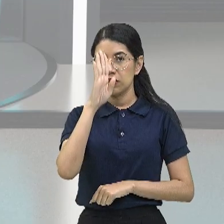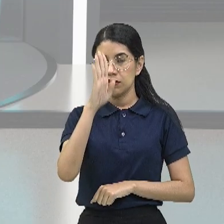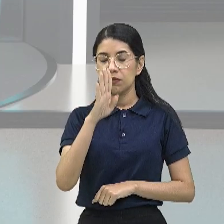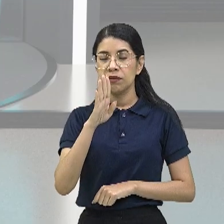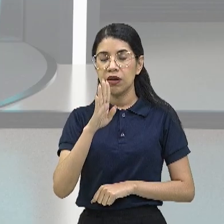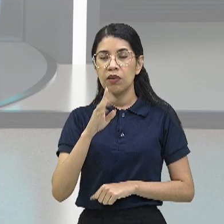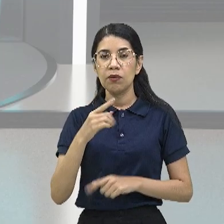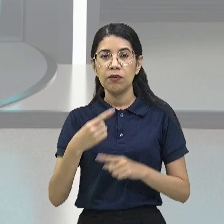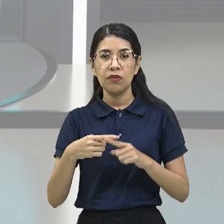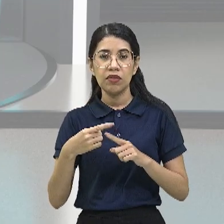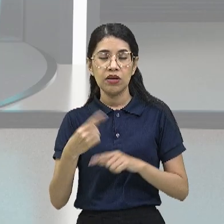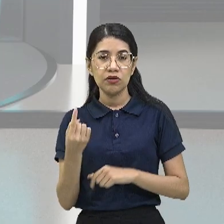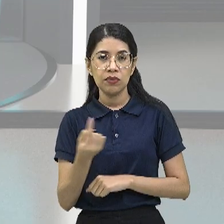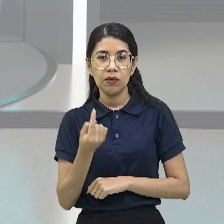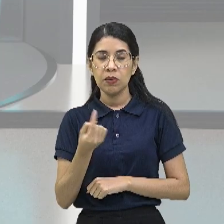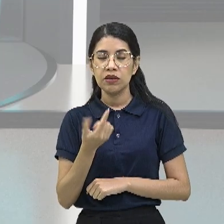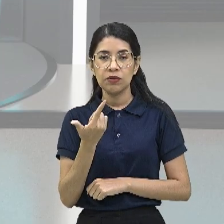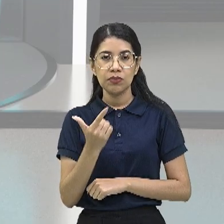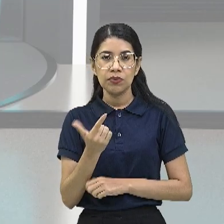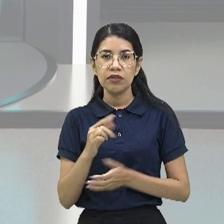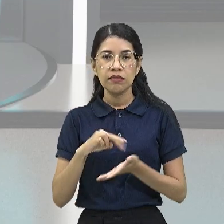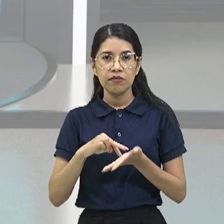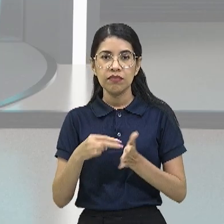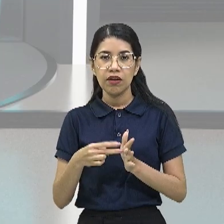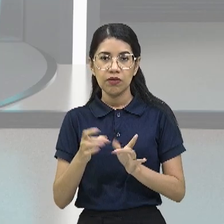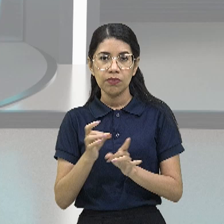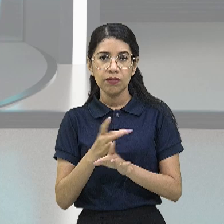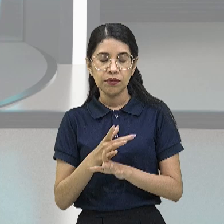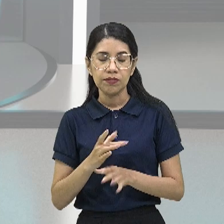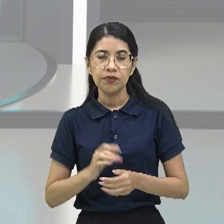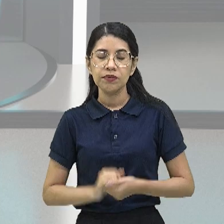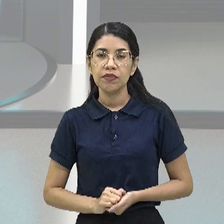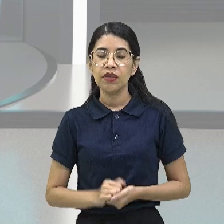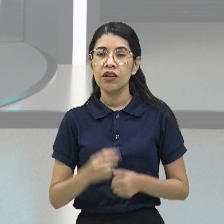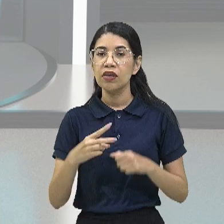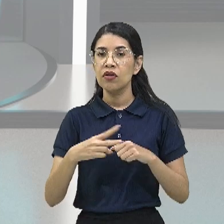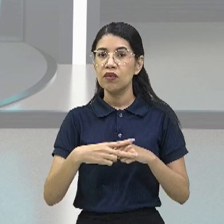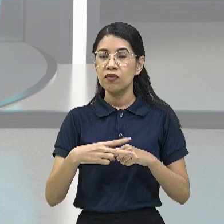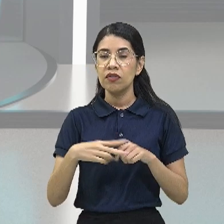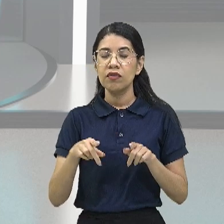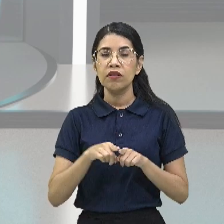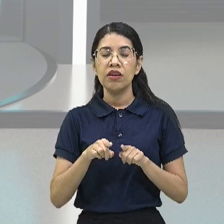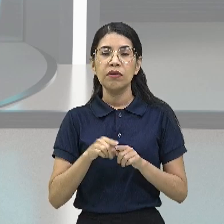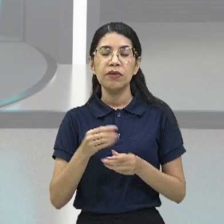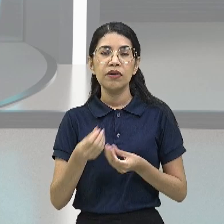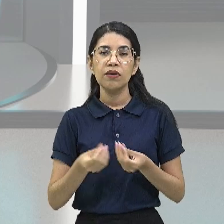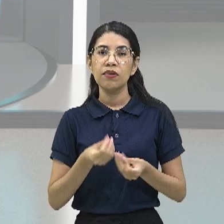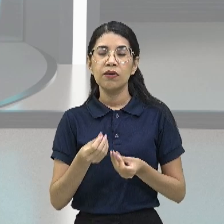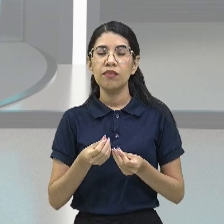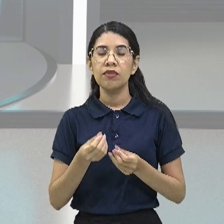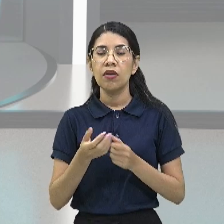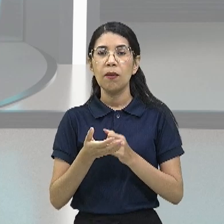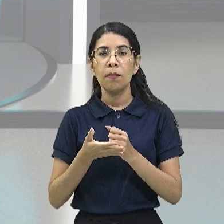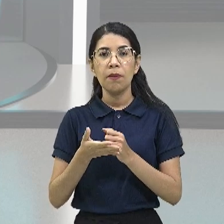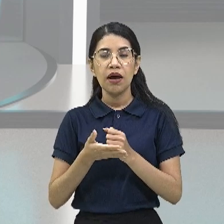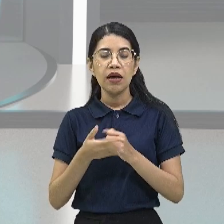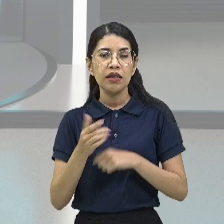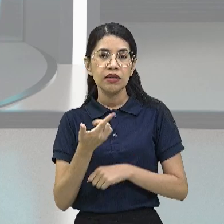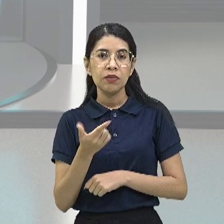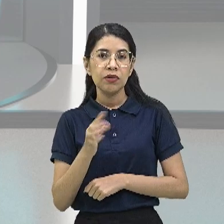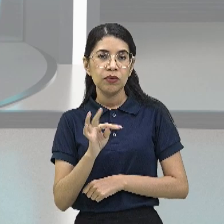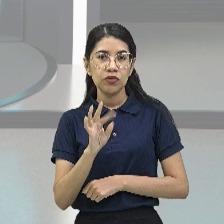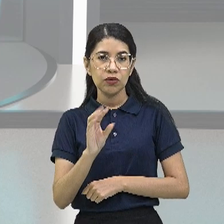que ele sozinho não tem nenhum significado. E esse verbo, ele vem na sua forma base, sem usar o